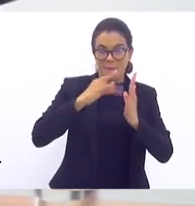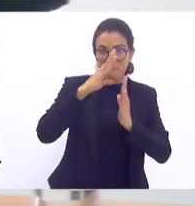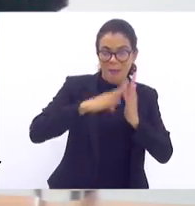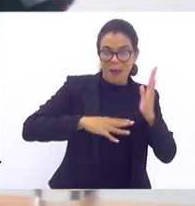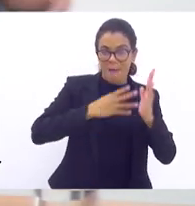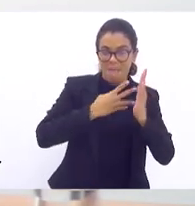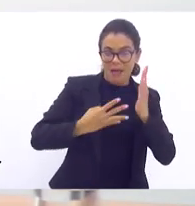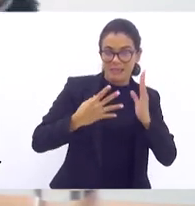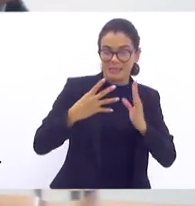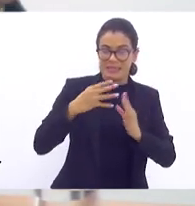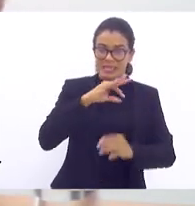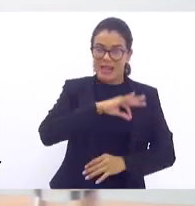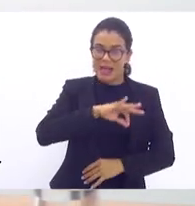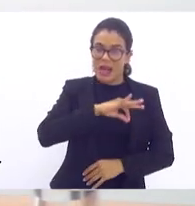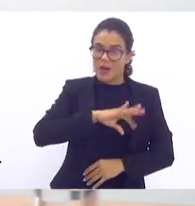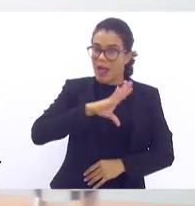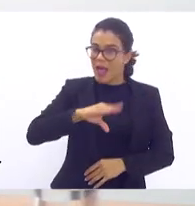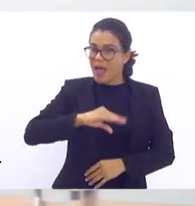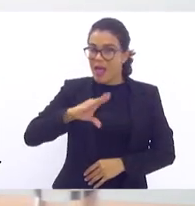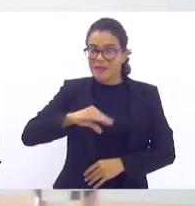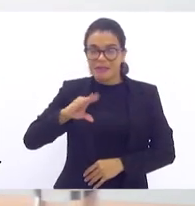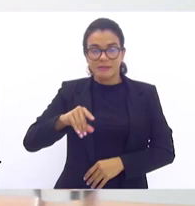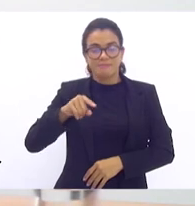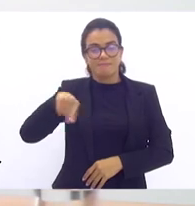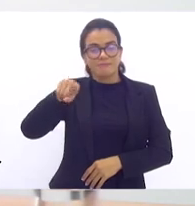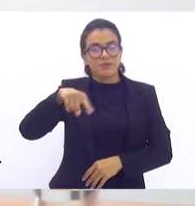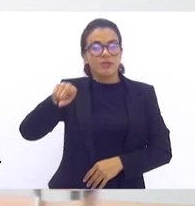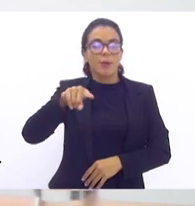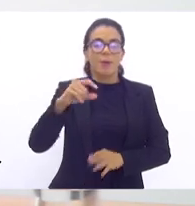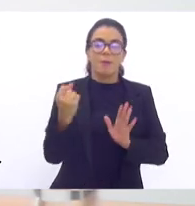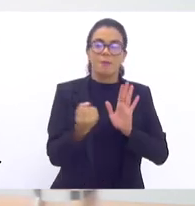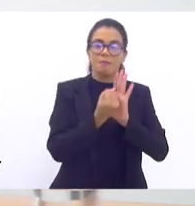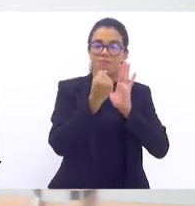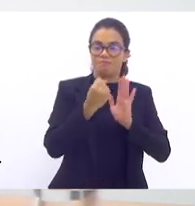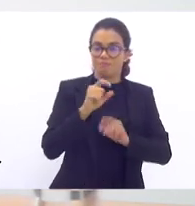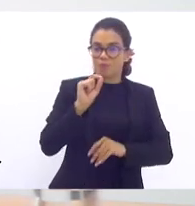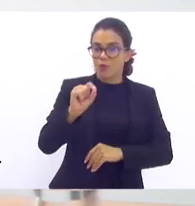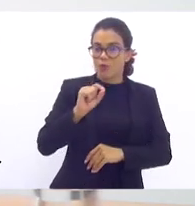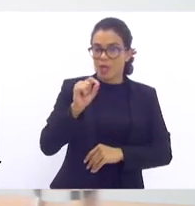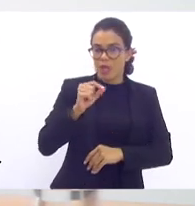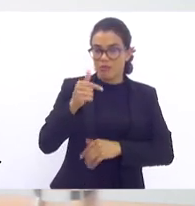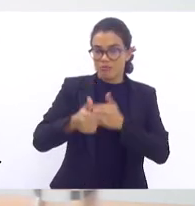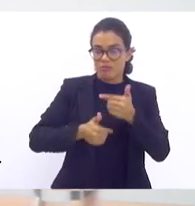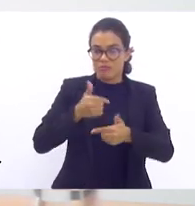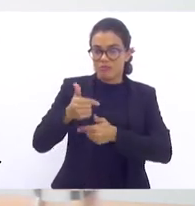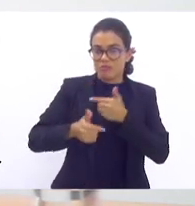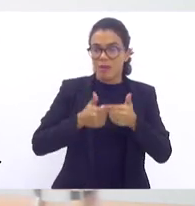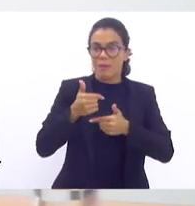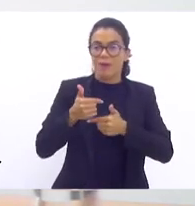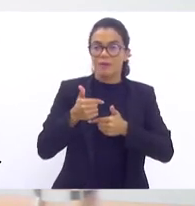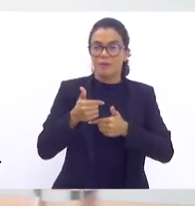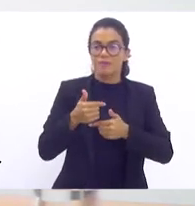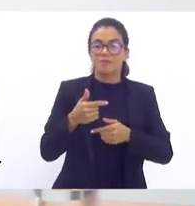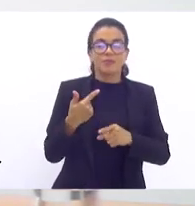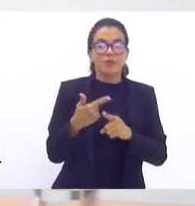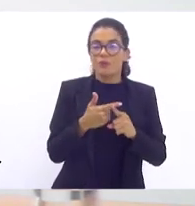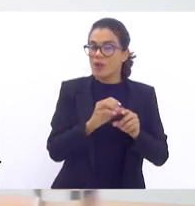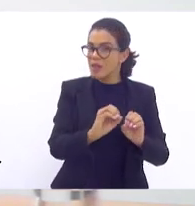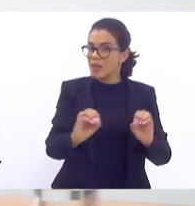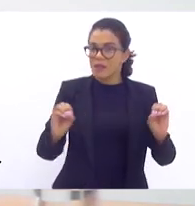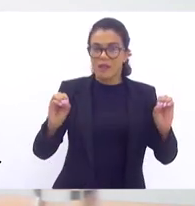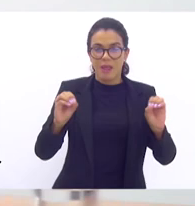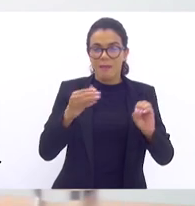municipalista que sempre foi uma marca do seu mandato Deputado Danilo nesse relatório com uma forma muito peculiar porque ninguém